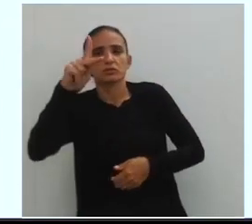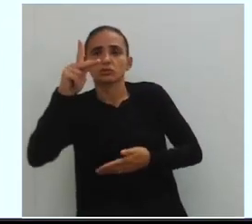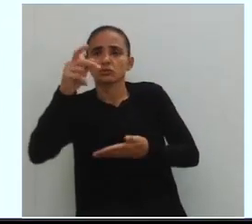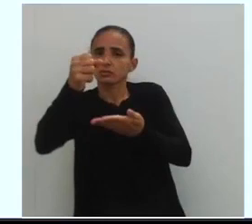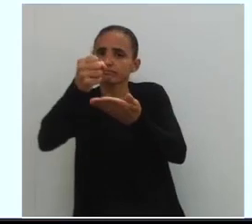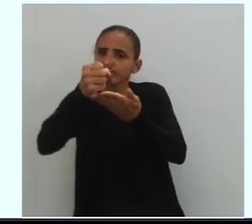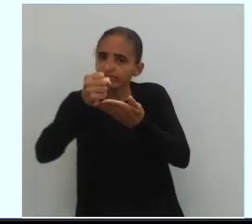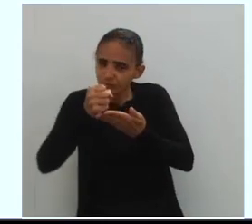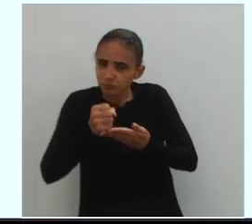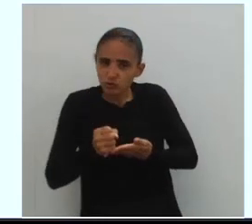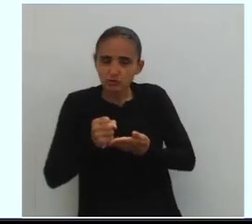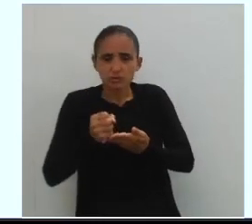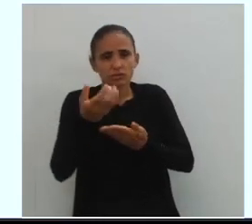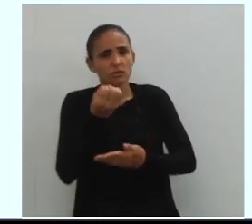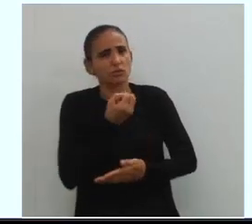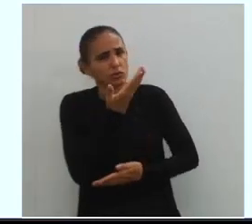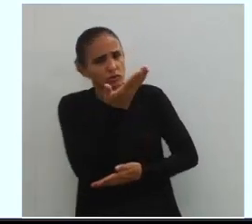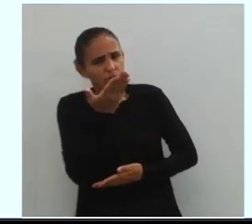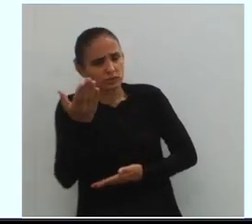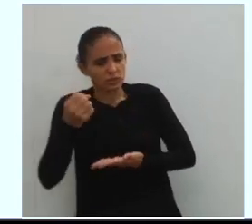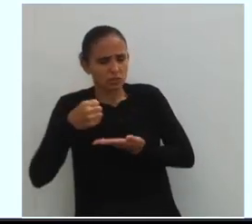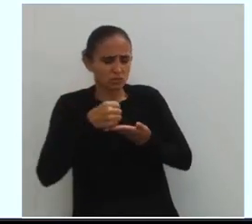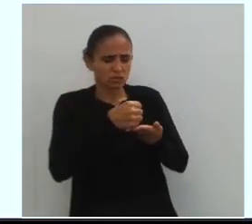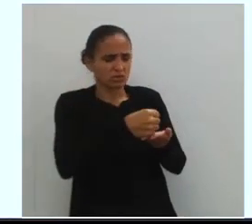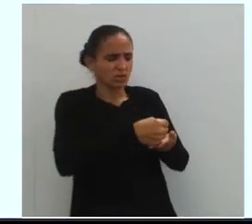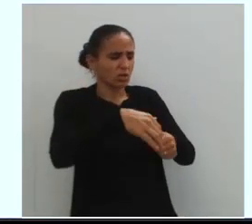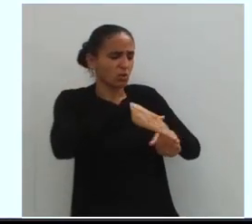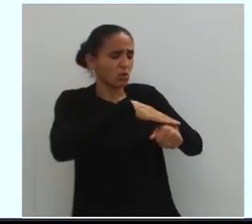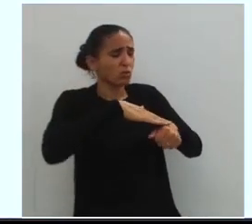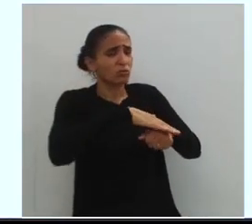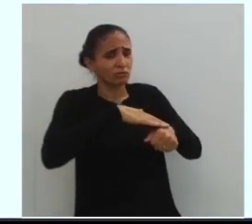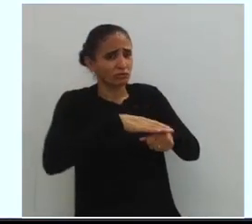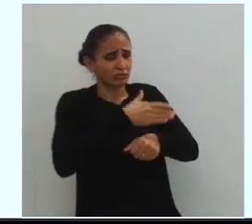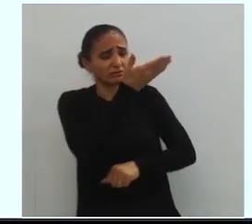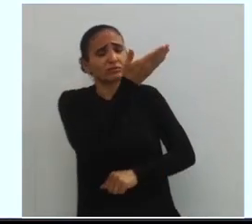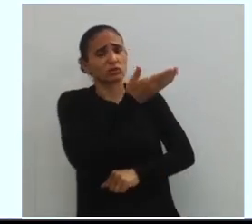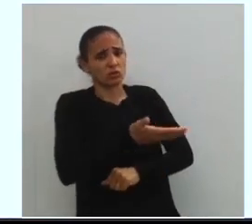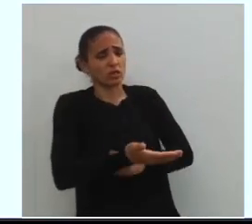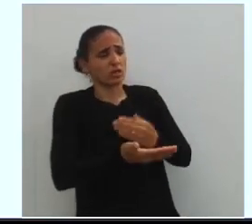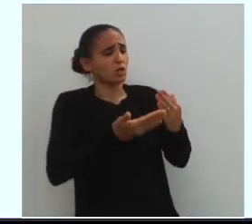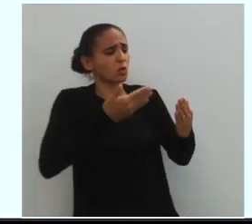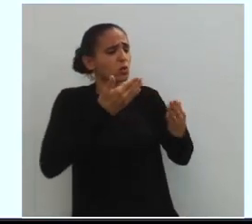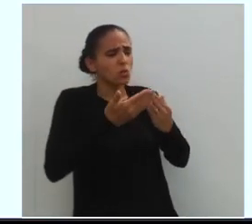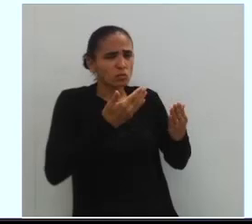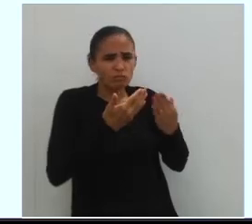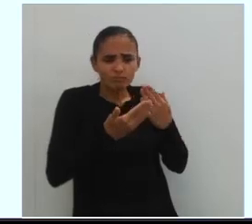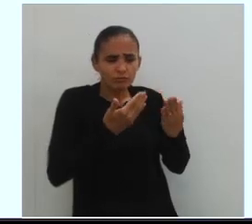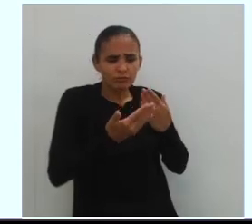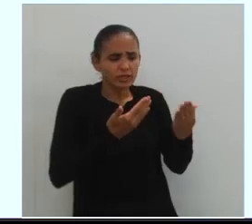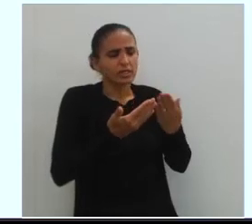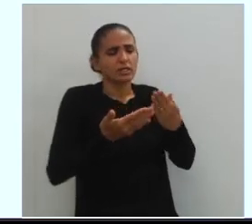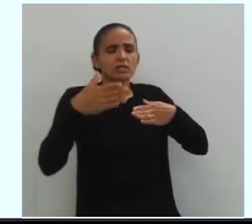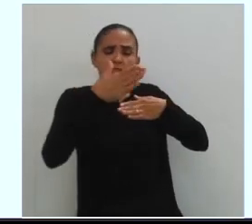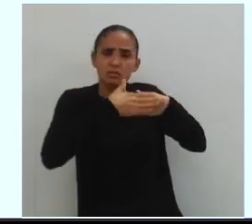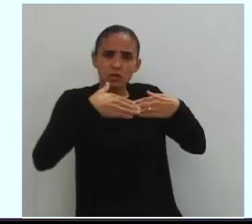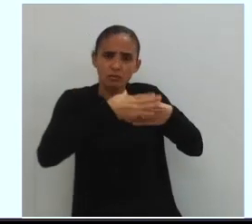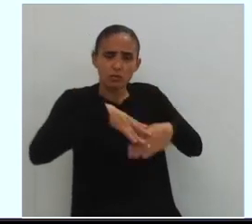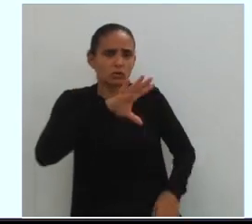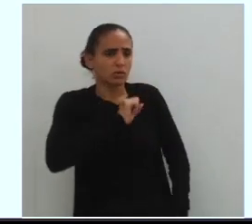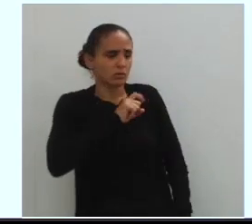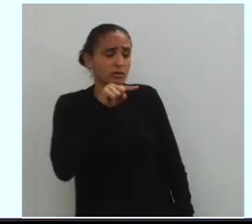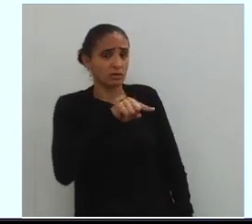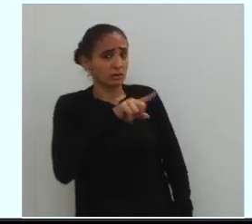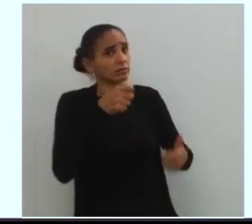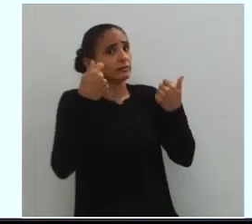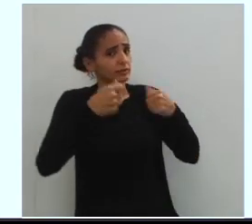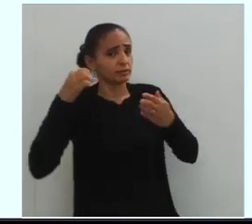bom conversar bastante para que o usuário ele tenha a consciência que ele precisa de